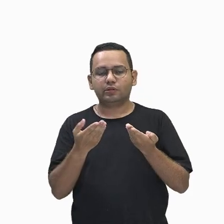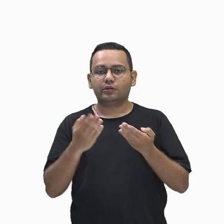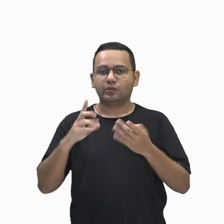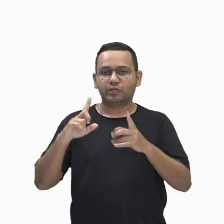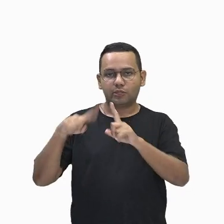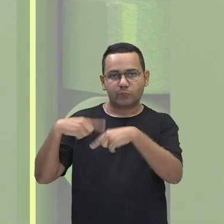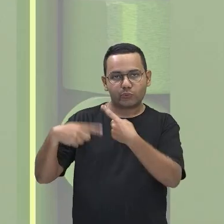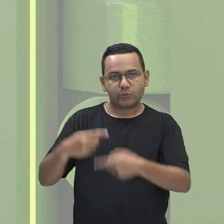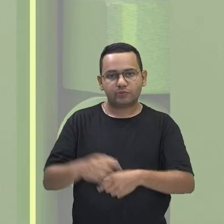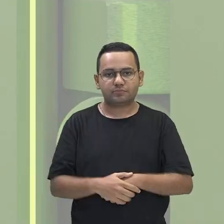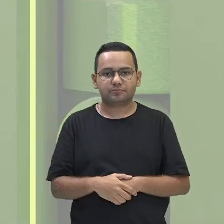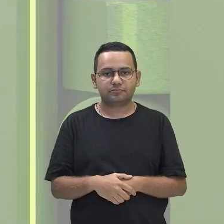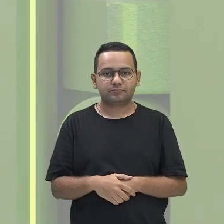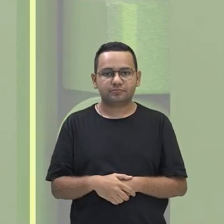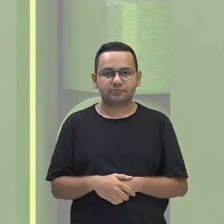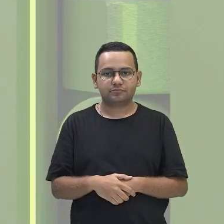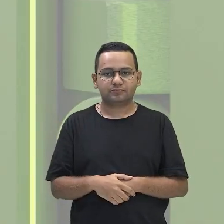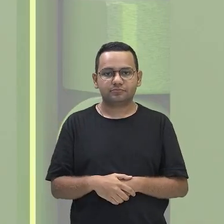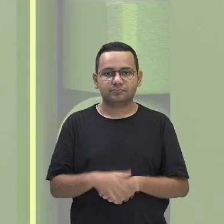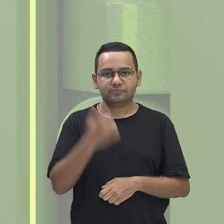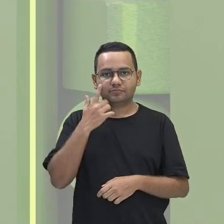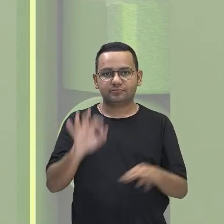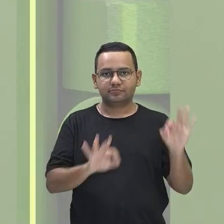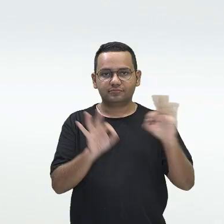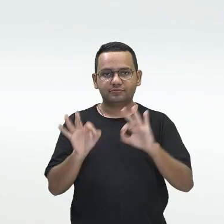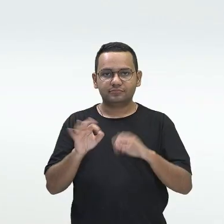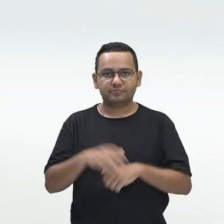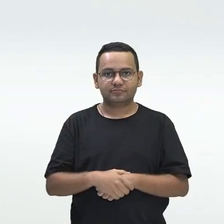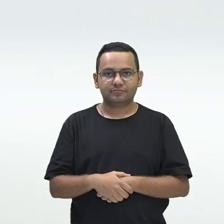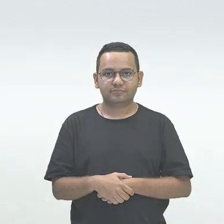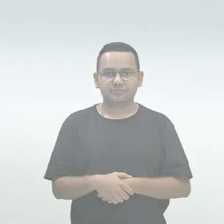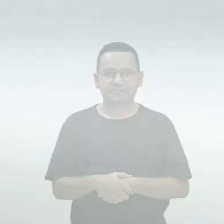e reprodução. Vamos à nossa aula, então?